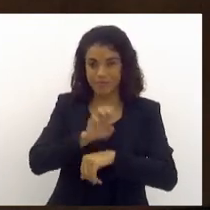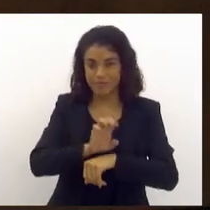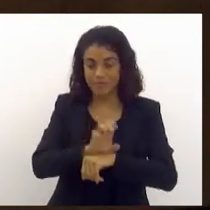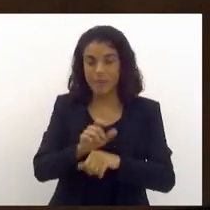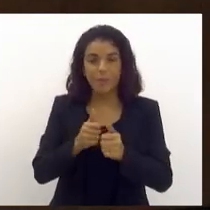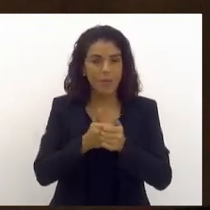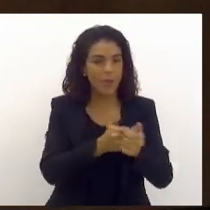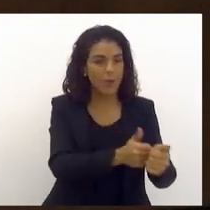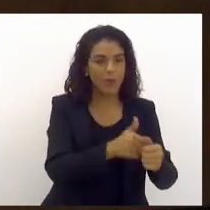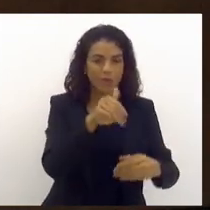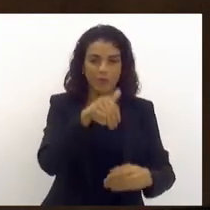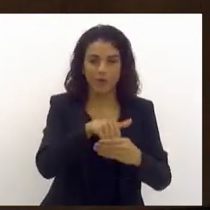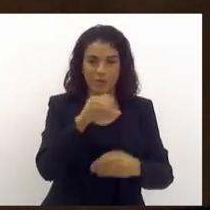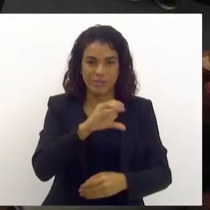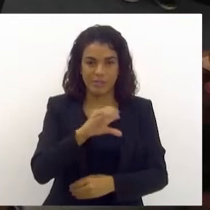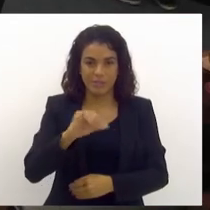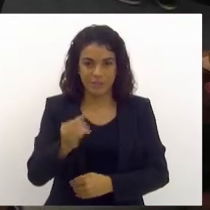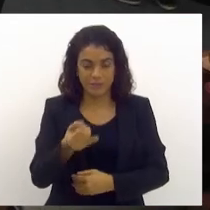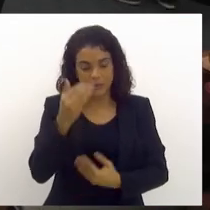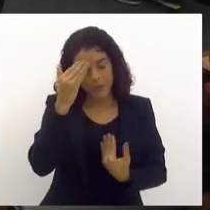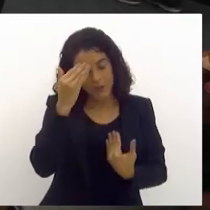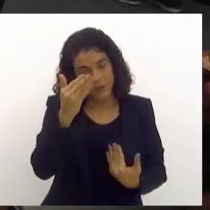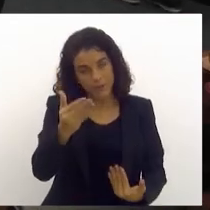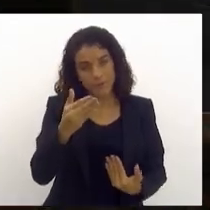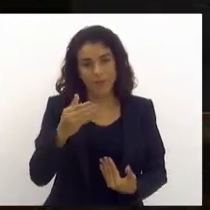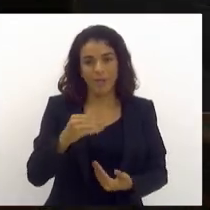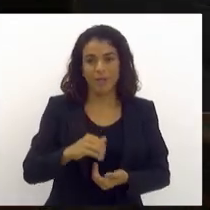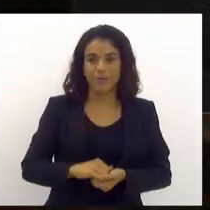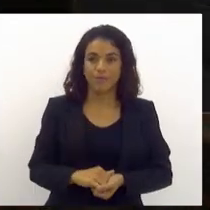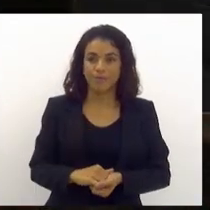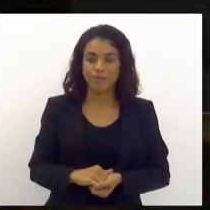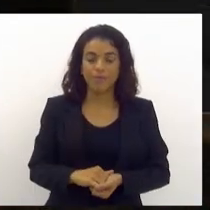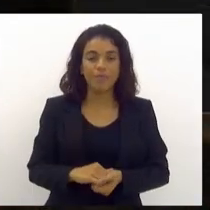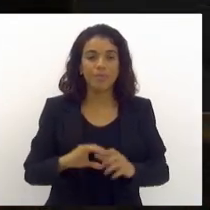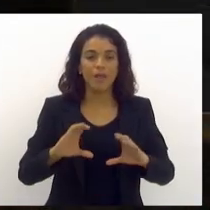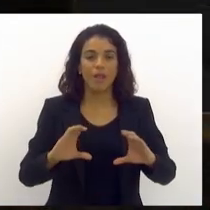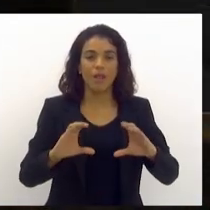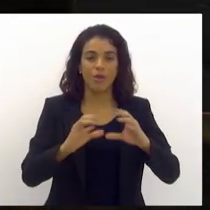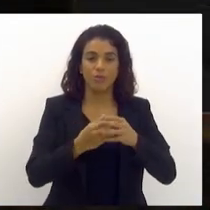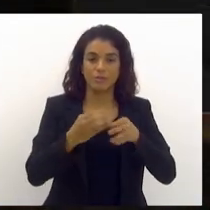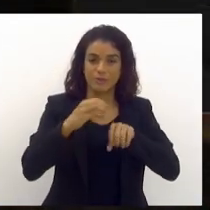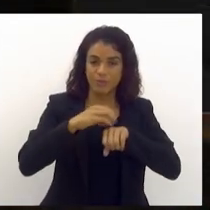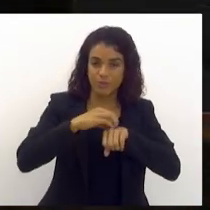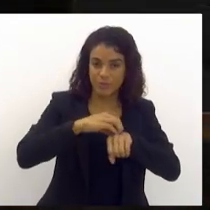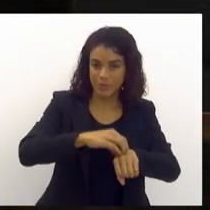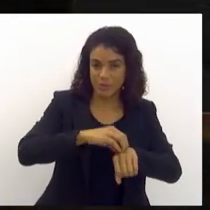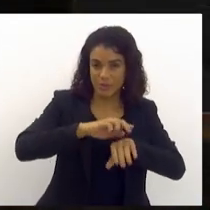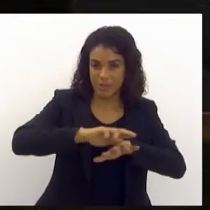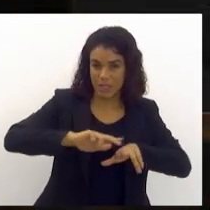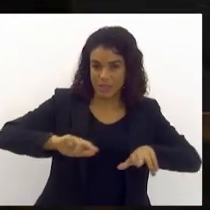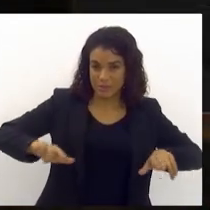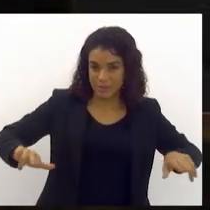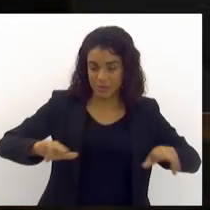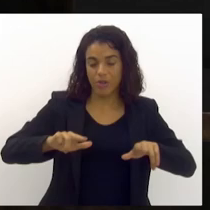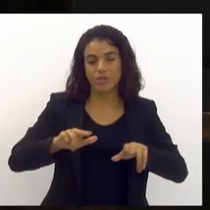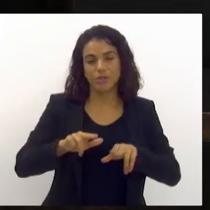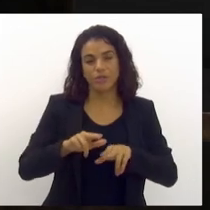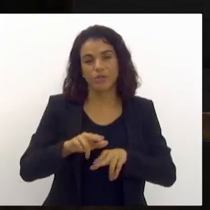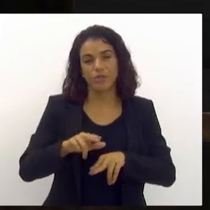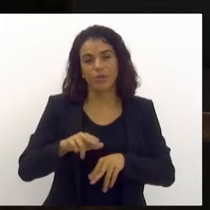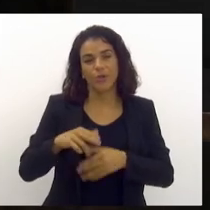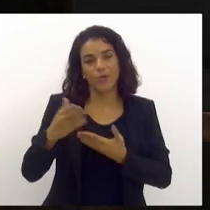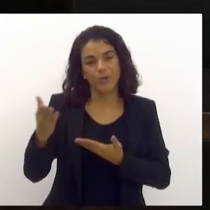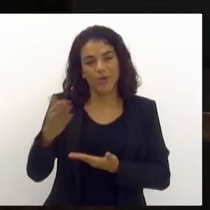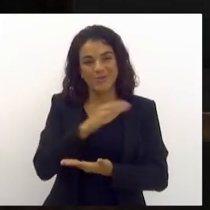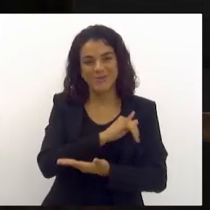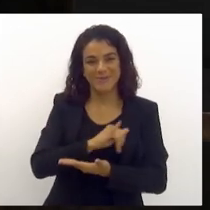acompanhando a CCJ. Muito obrigado, amigo Caiado. Pela Comissão de Transporte, nosso imperador de